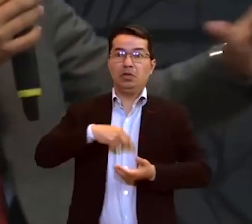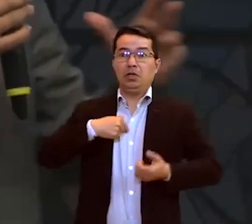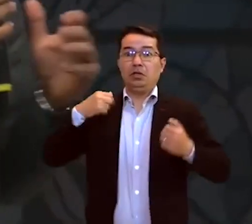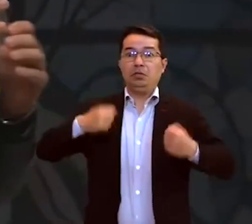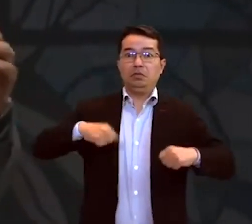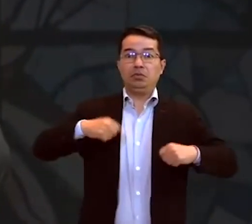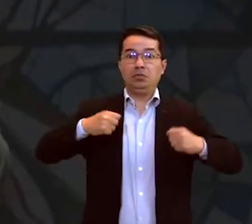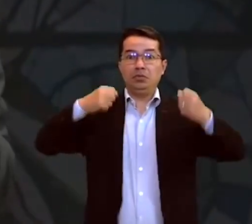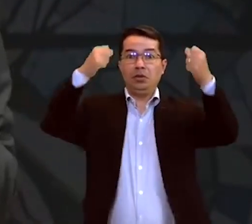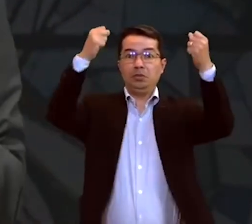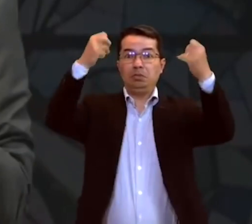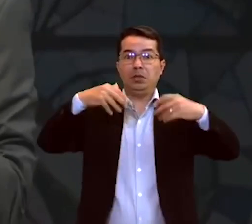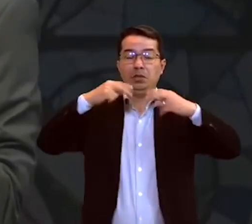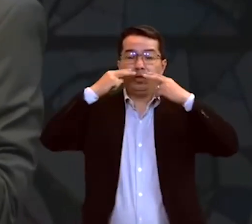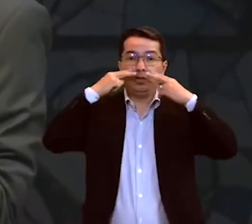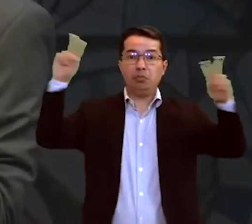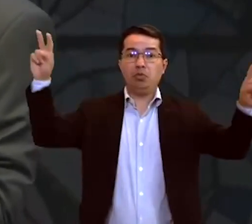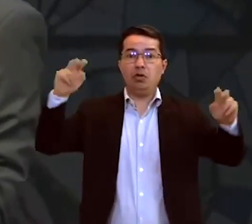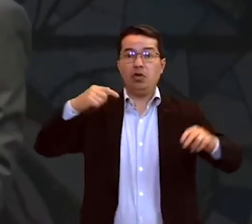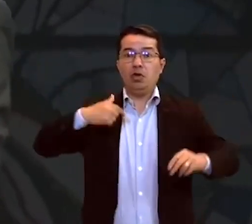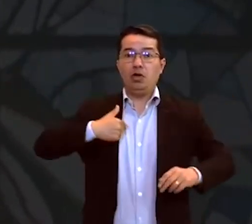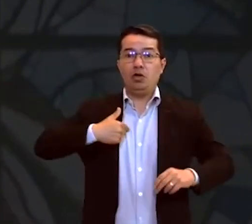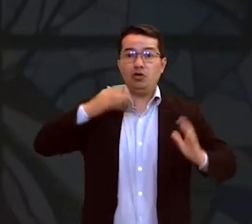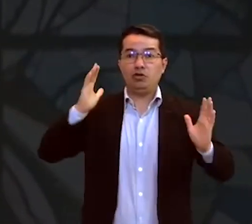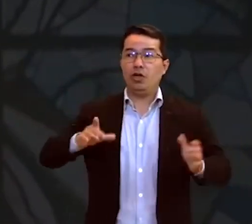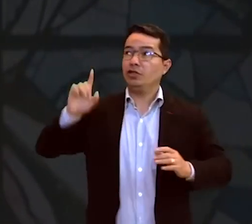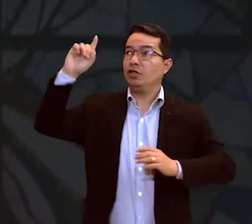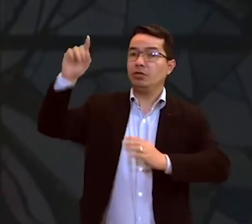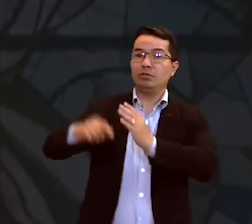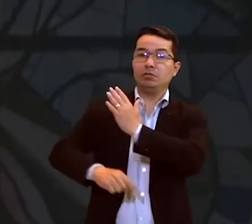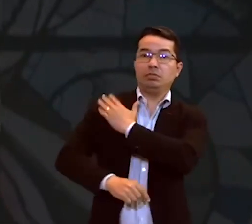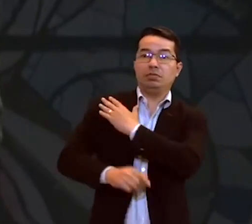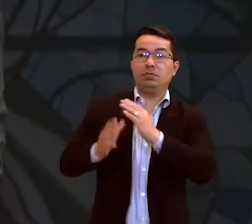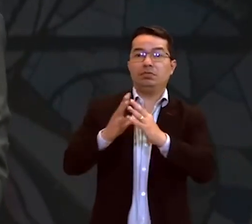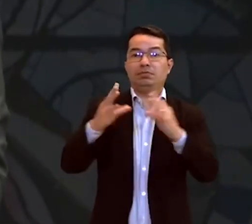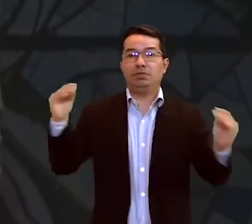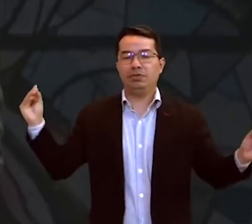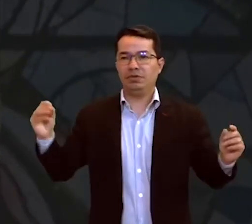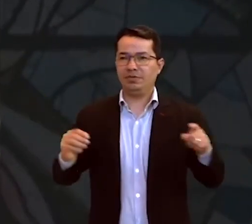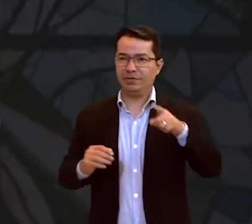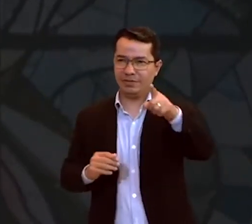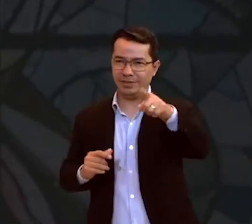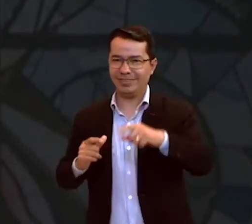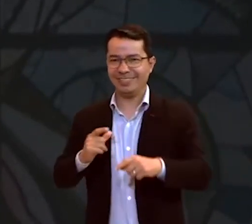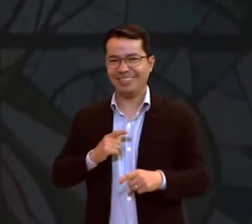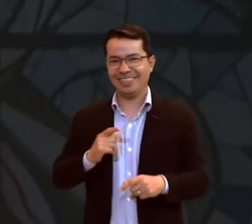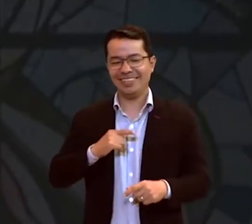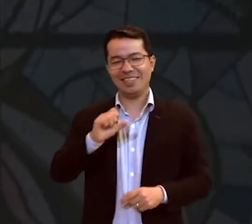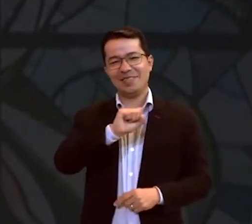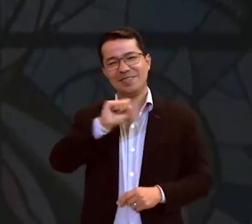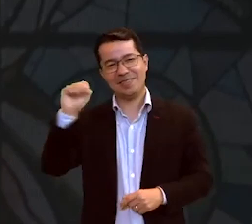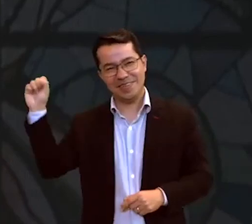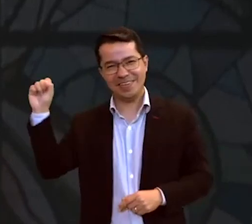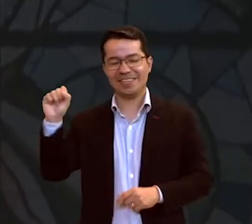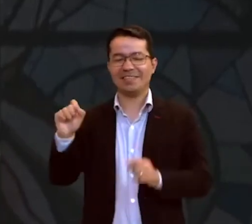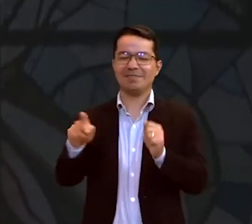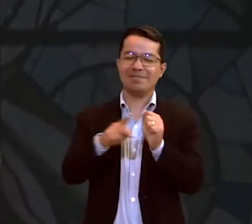Deus me curou. Então eu quero te dizer, se Deus curou a sogra de Pedro, curou a minha, se a sua está hoje aqui, em nome de Jesus.